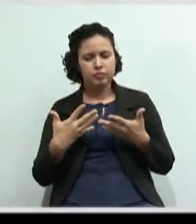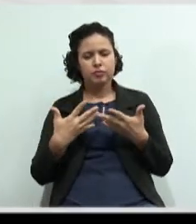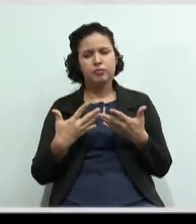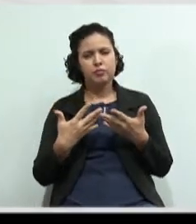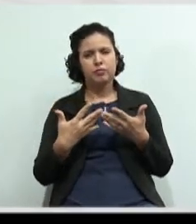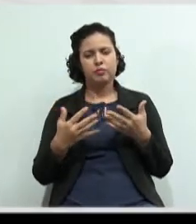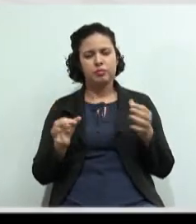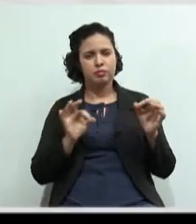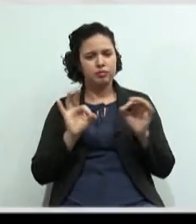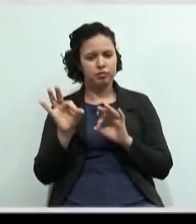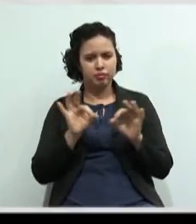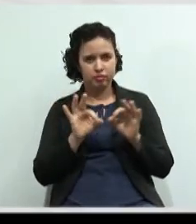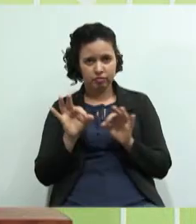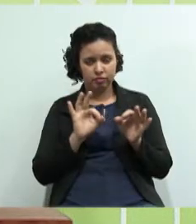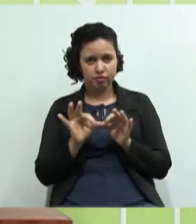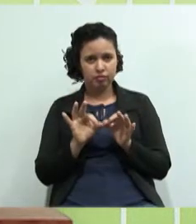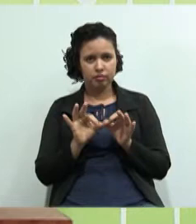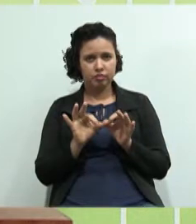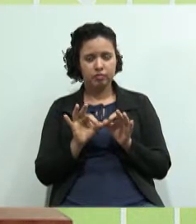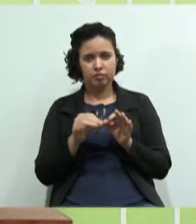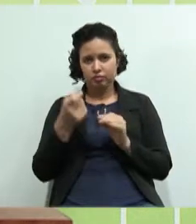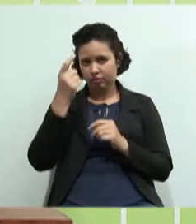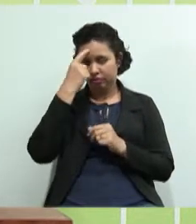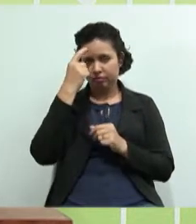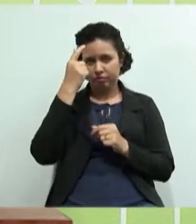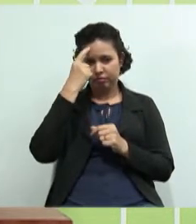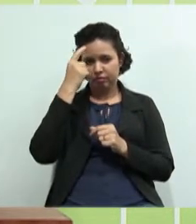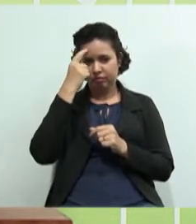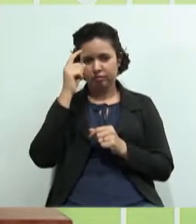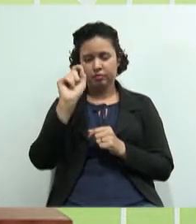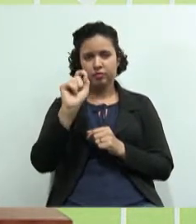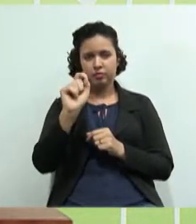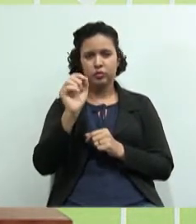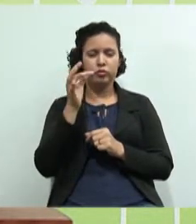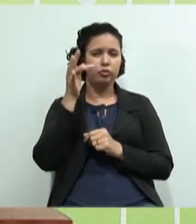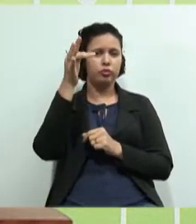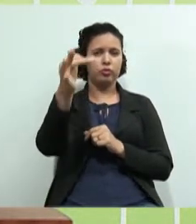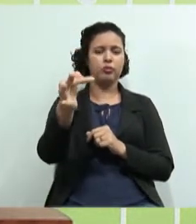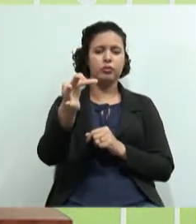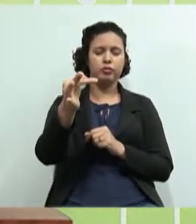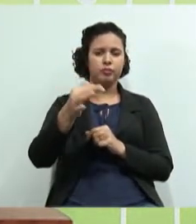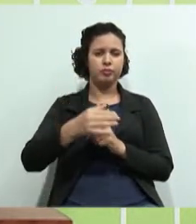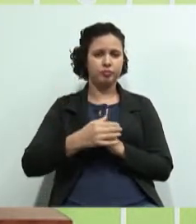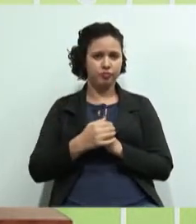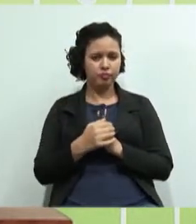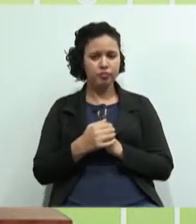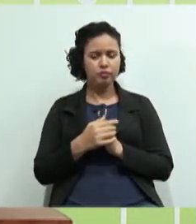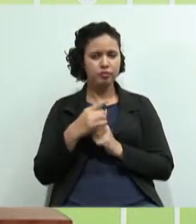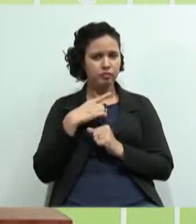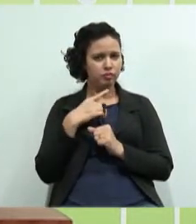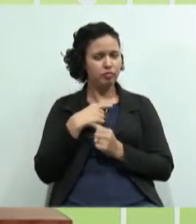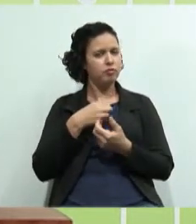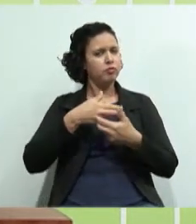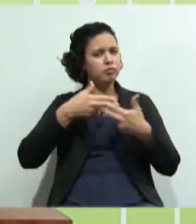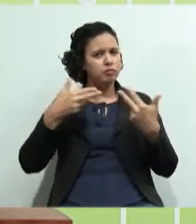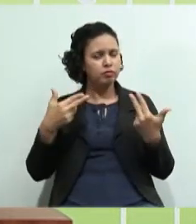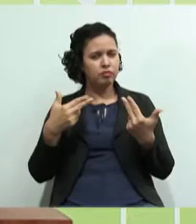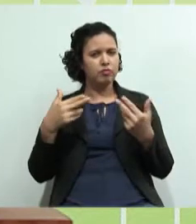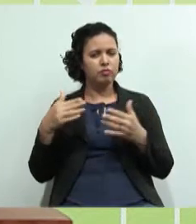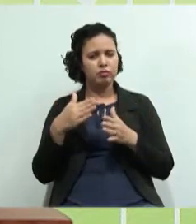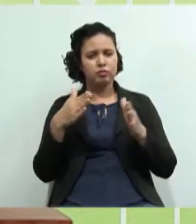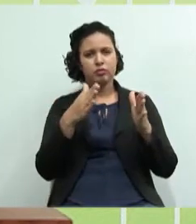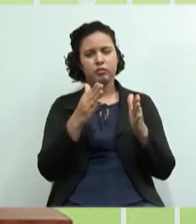pensa em planejamento, pode voltar aqui para mim, você pensa em planejamento, você está pensando no futuro. mas existem vários caminhos a